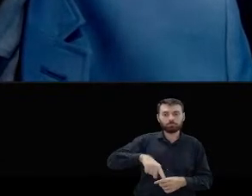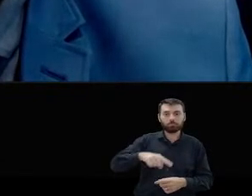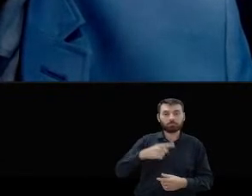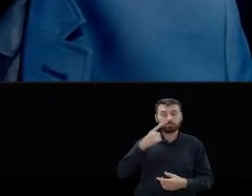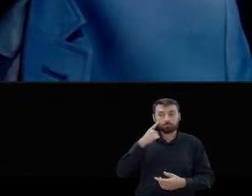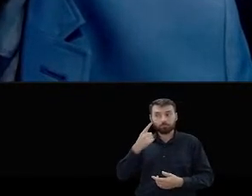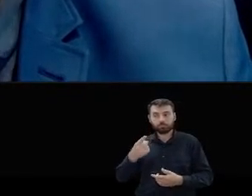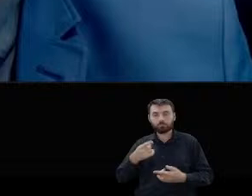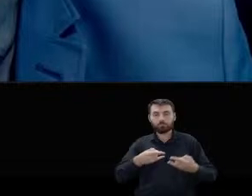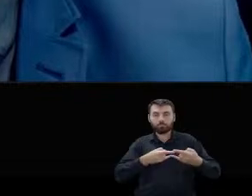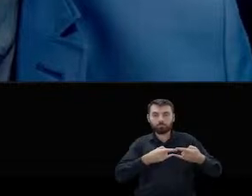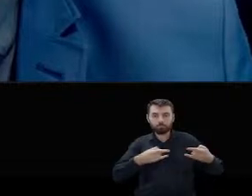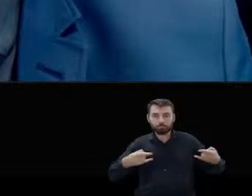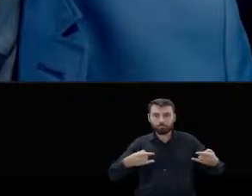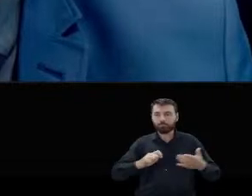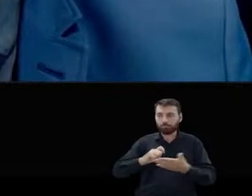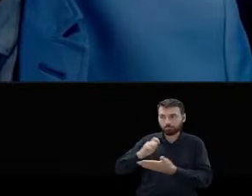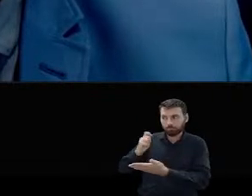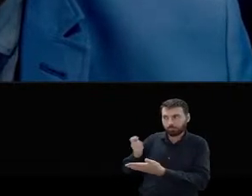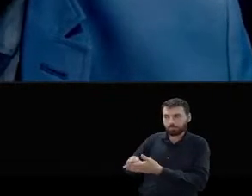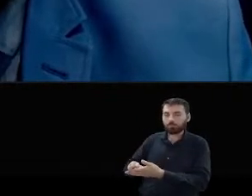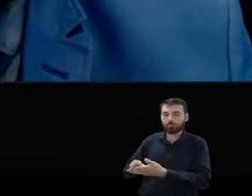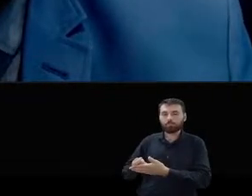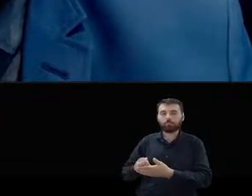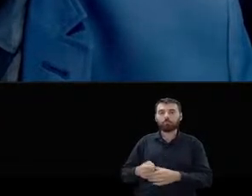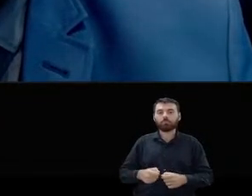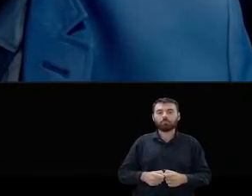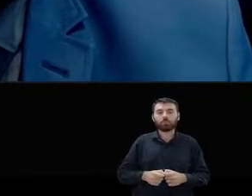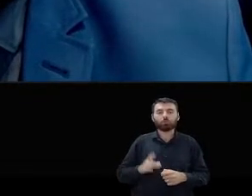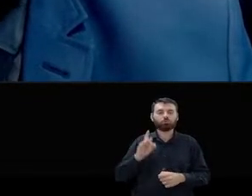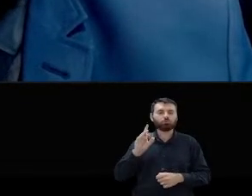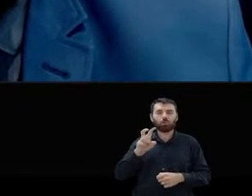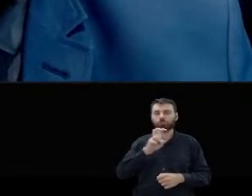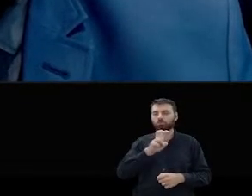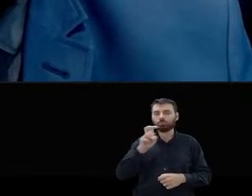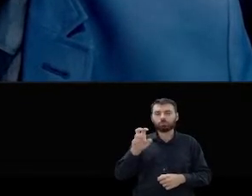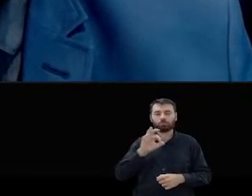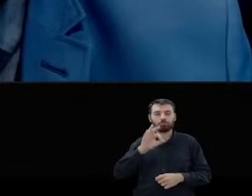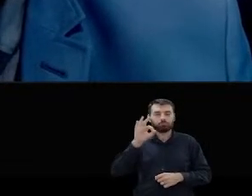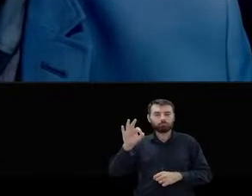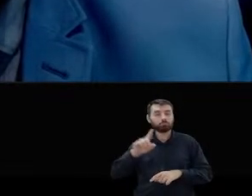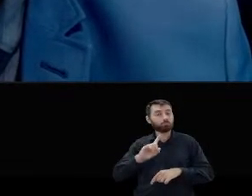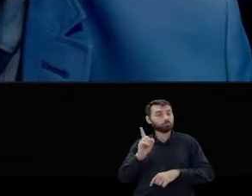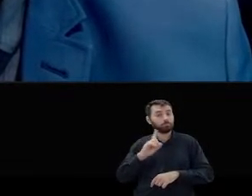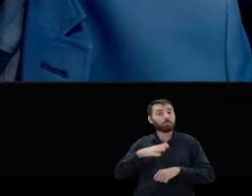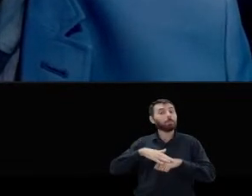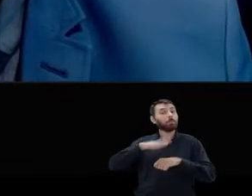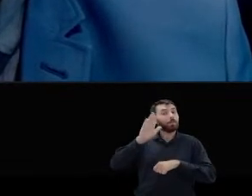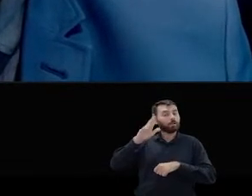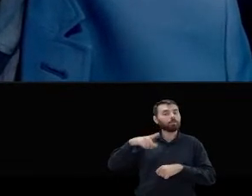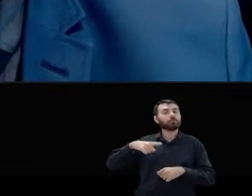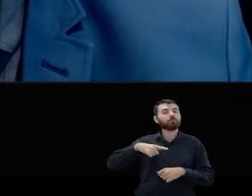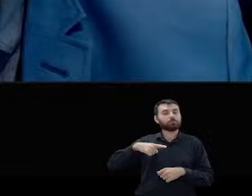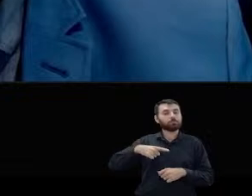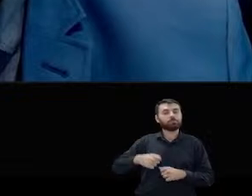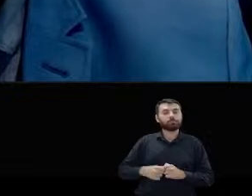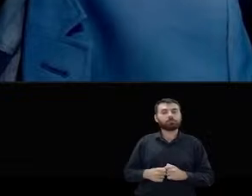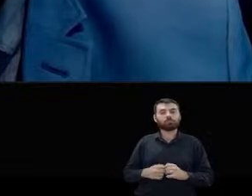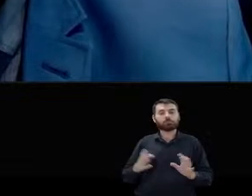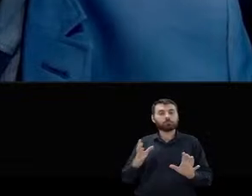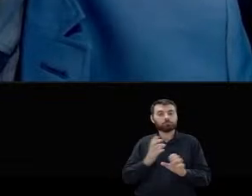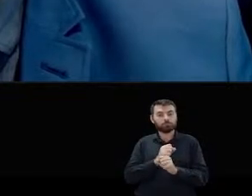contra-cheque do reclamante, nós vemos que ele não ganhava apenas 55%, ele ganhava mais, né? O cálculo ali aponta